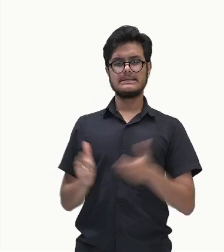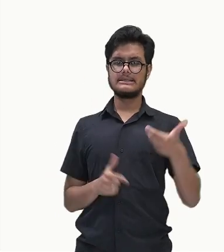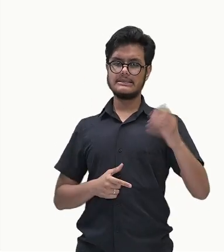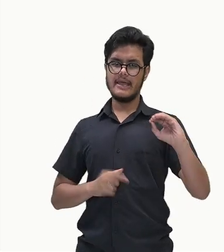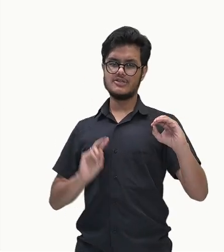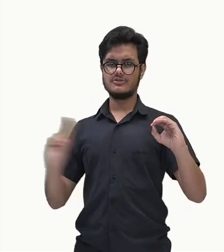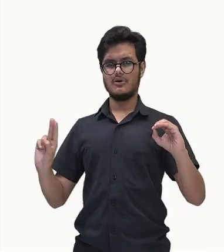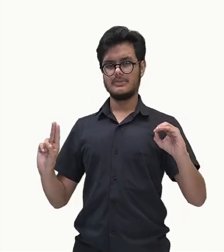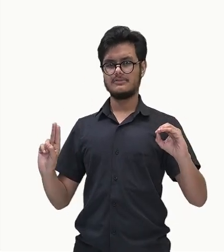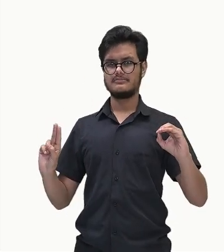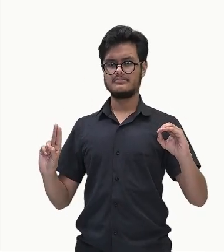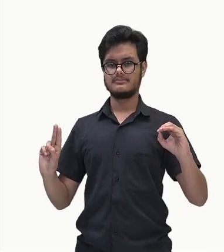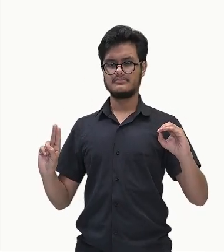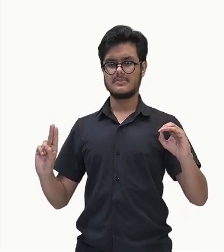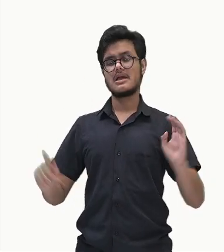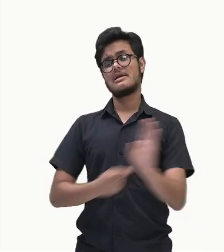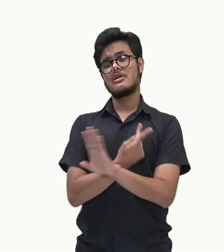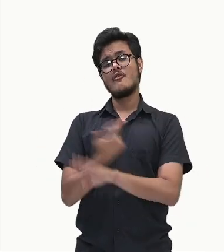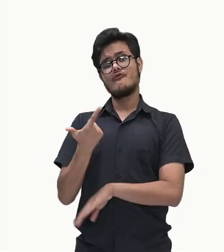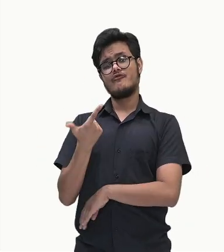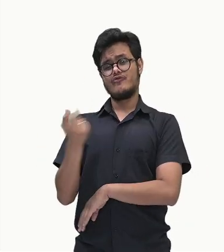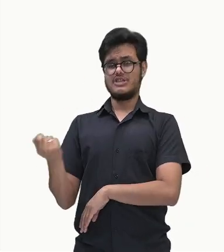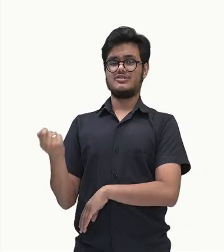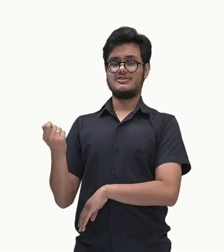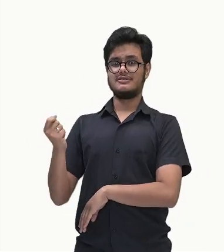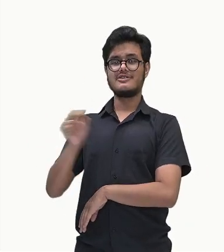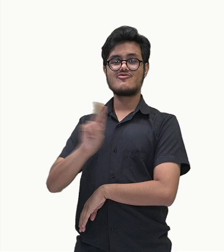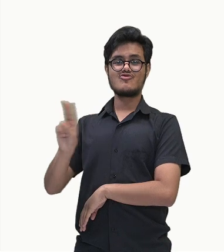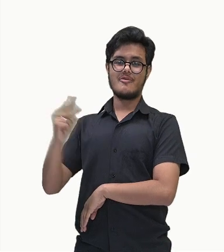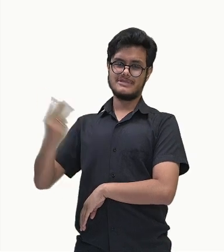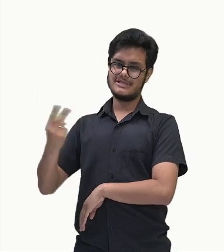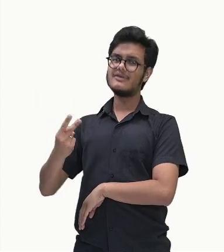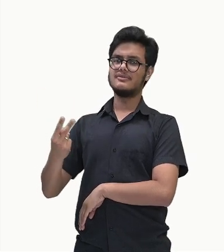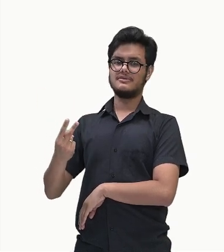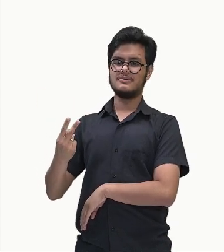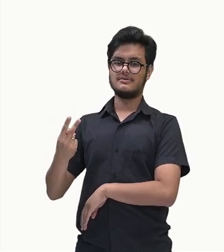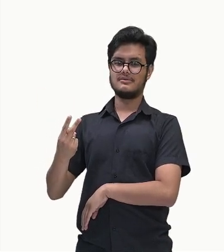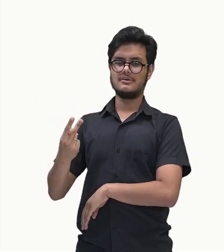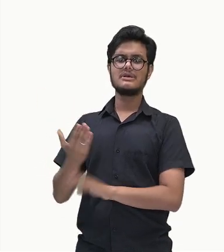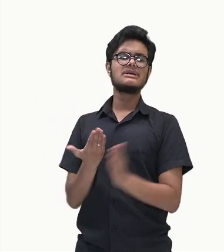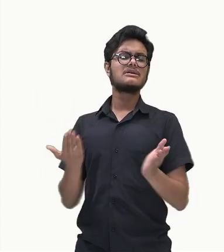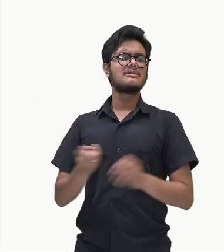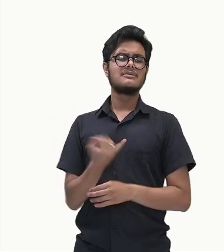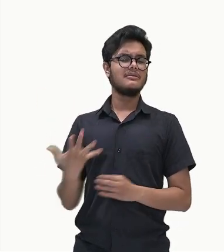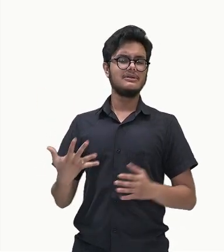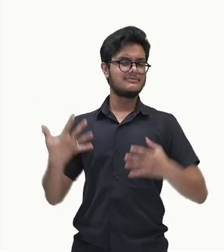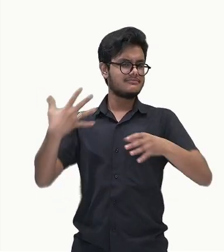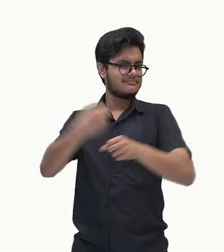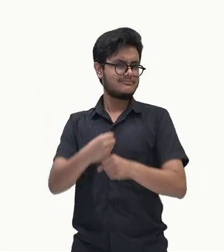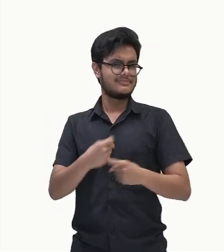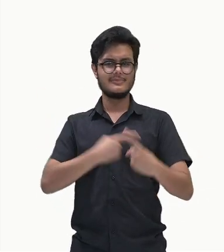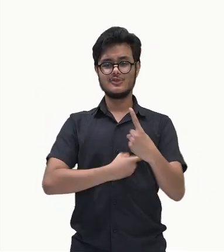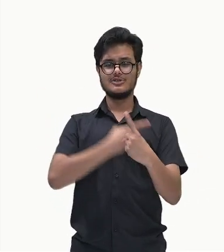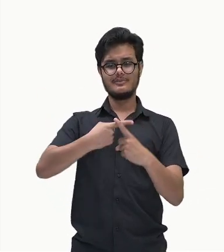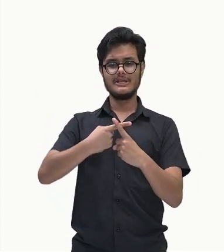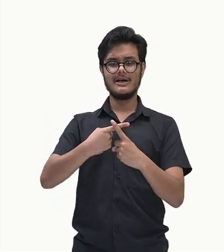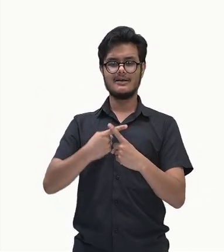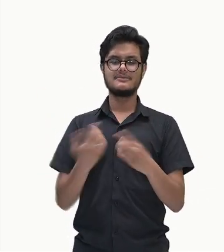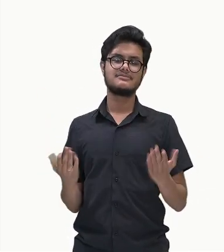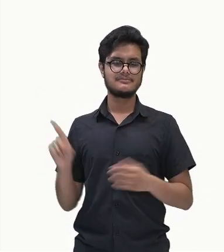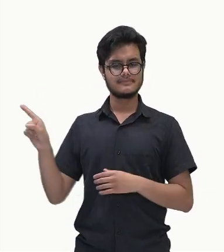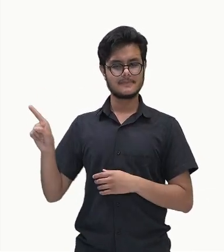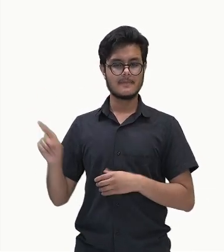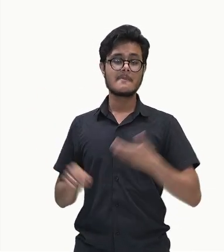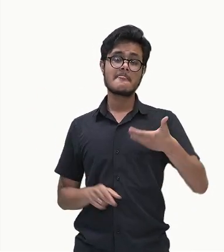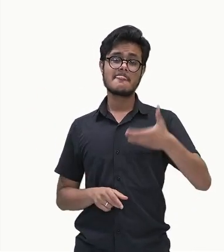opções de nomes e temos 20 opções de sobrenome é só a gente multiplicar essas quantidades